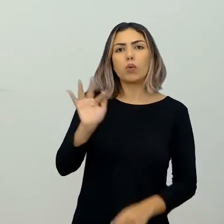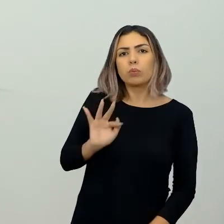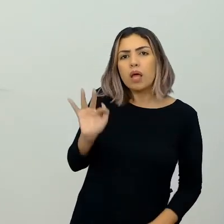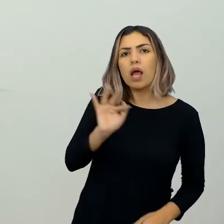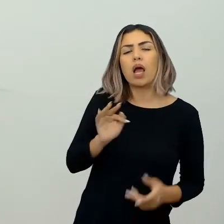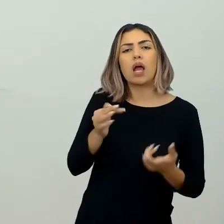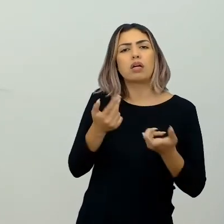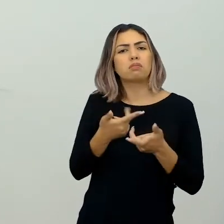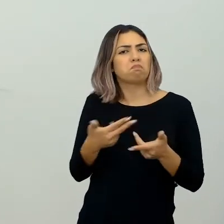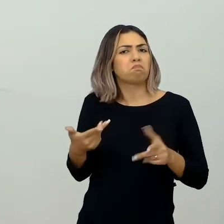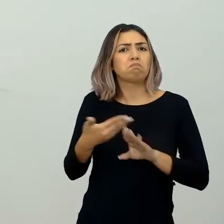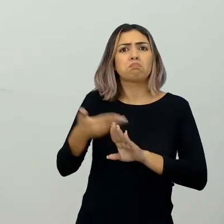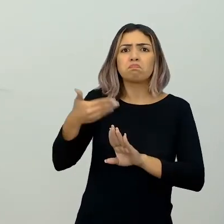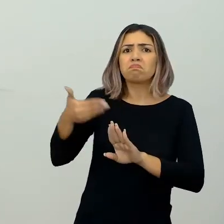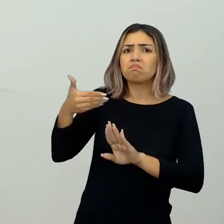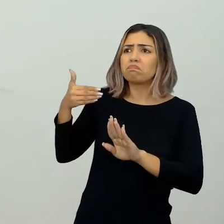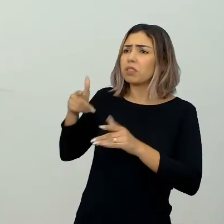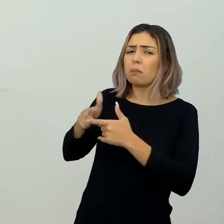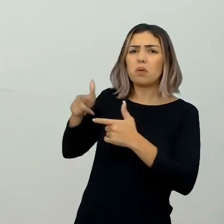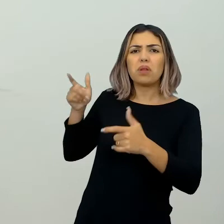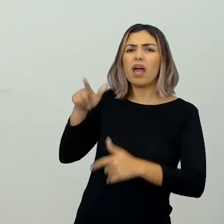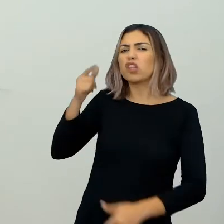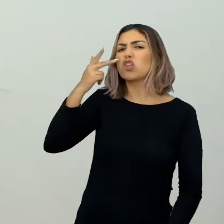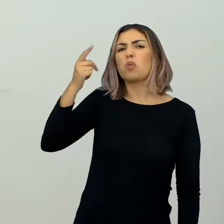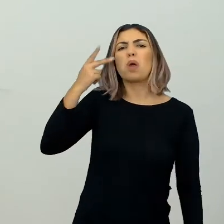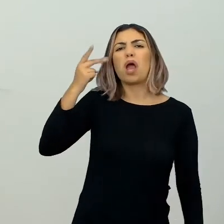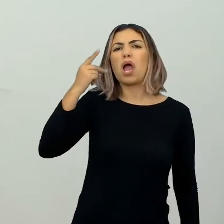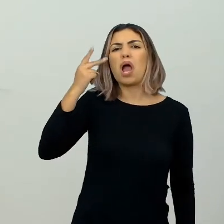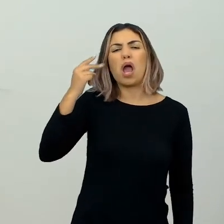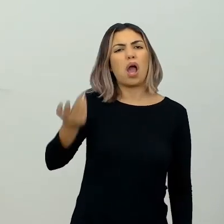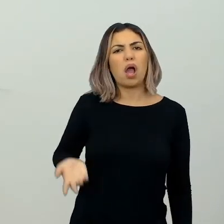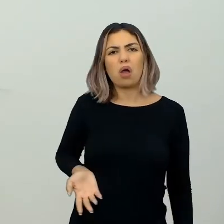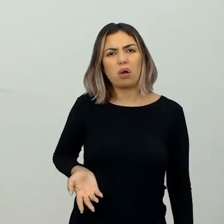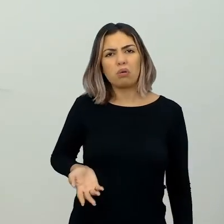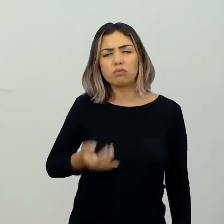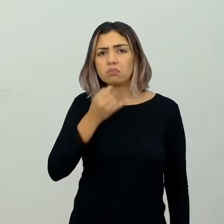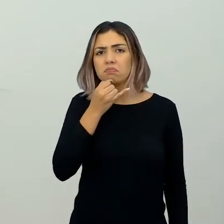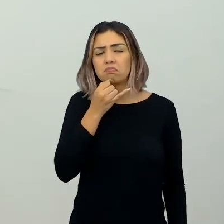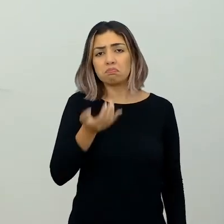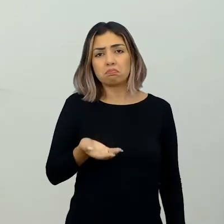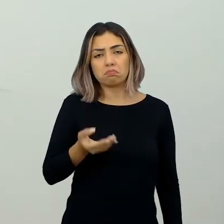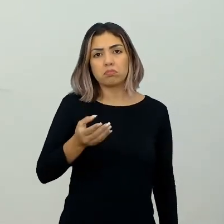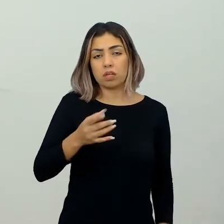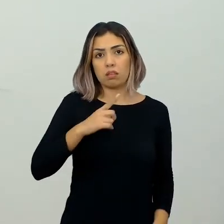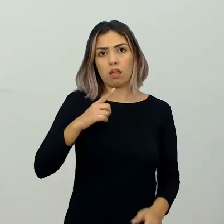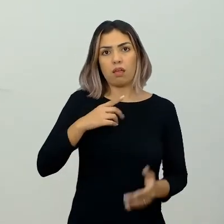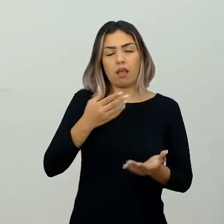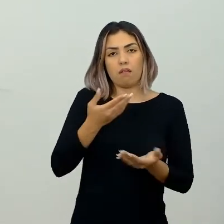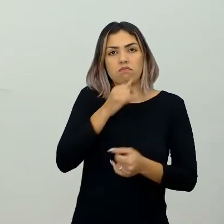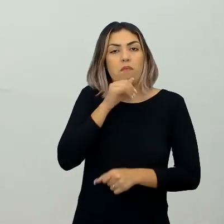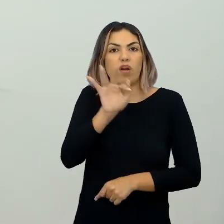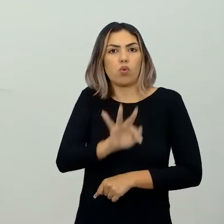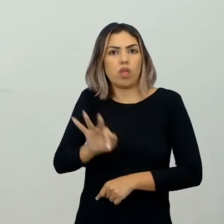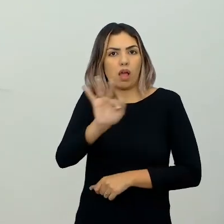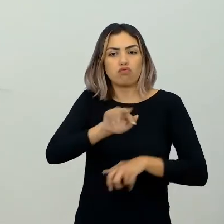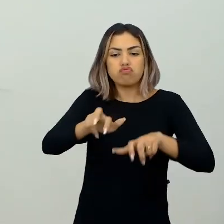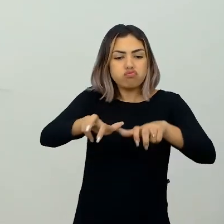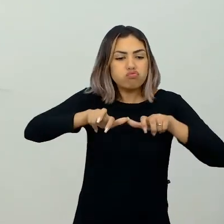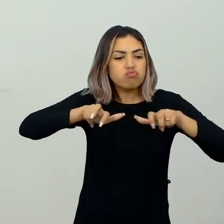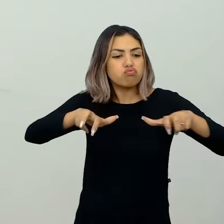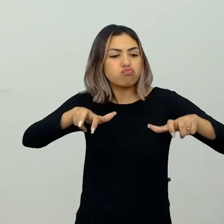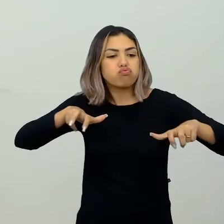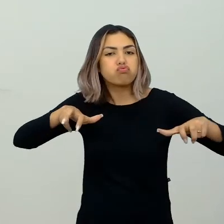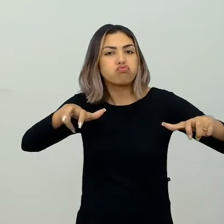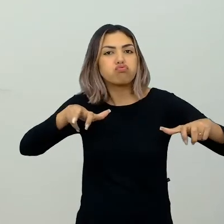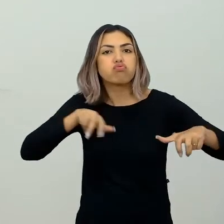Então, durante muito tempo, não era sequer problematizado o fato de que havia muito mais estudantes brancos do que estudantes